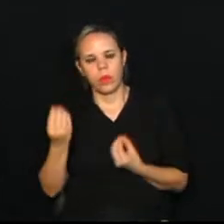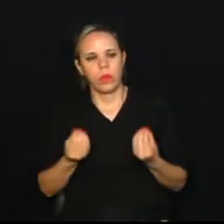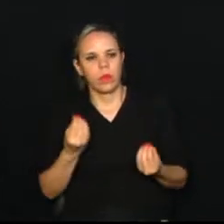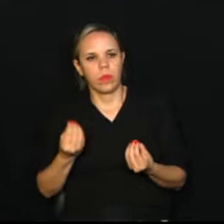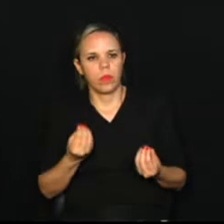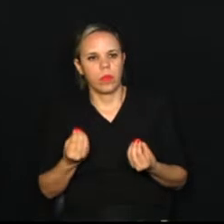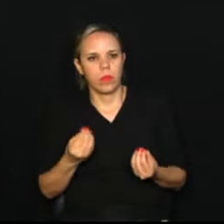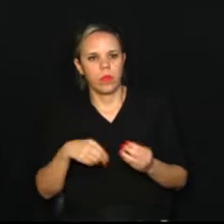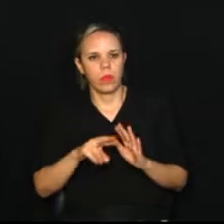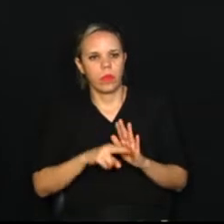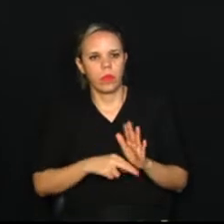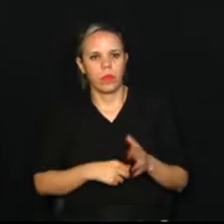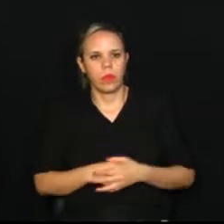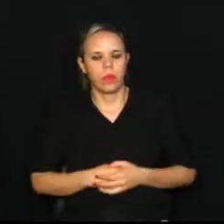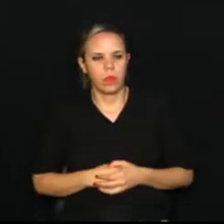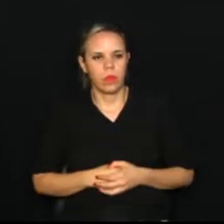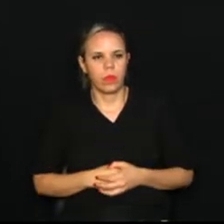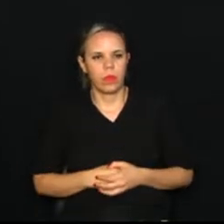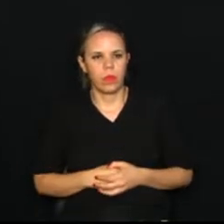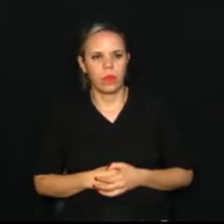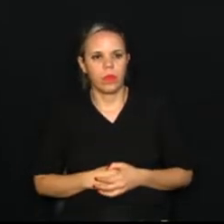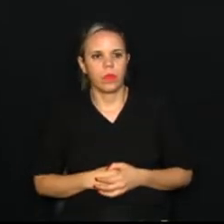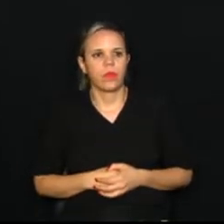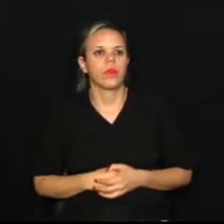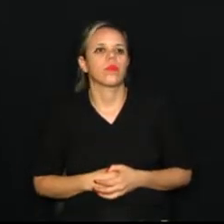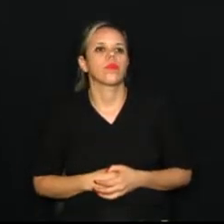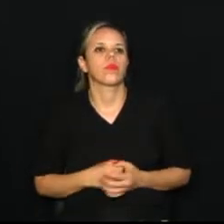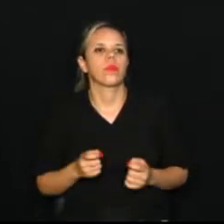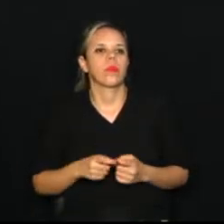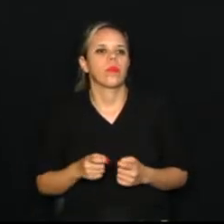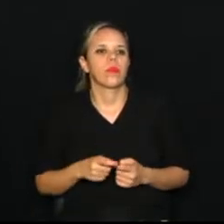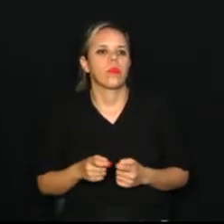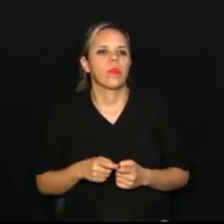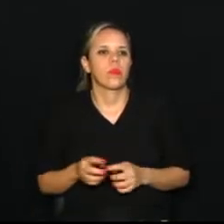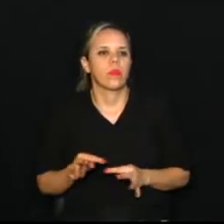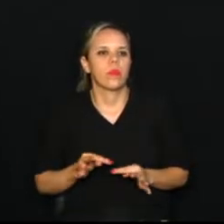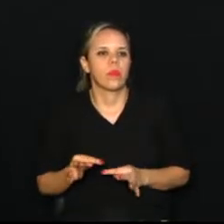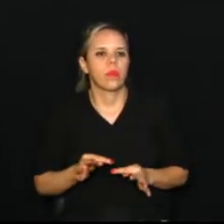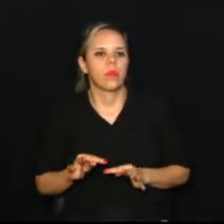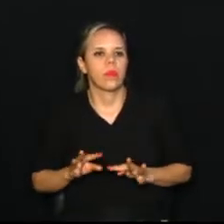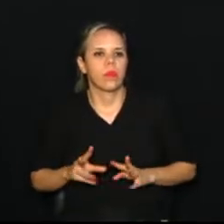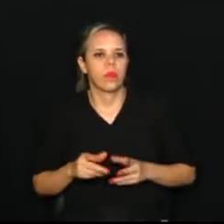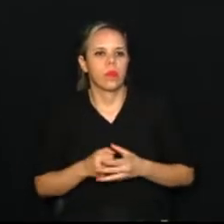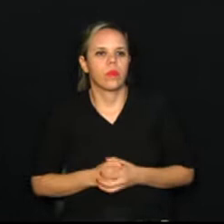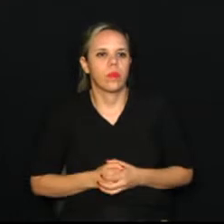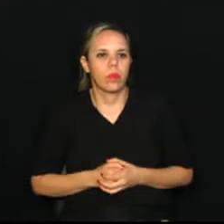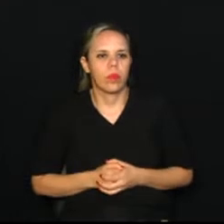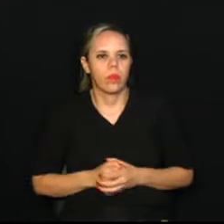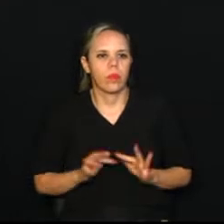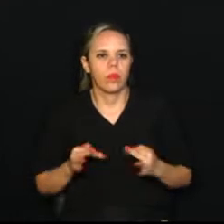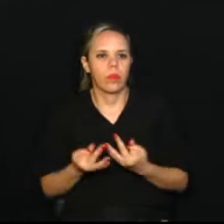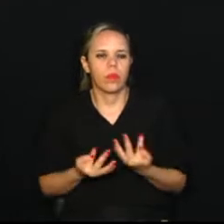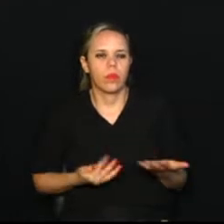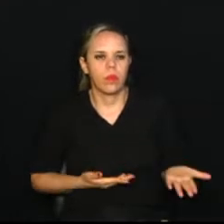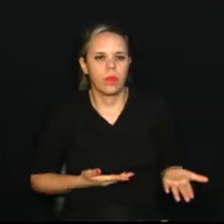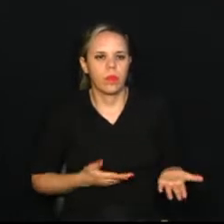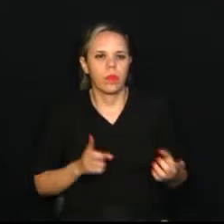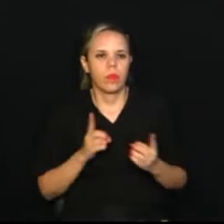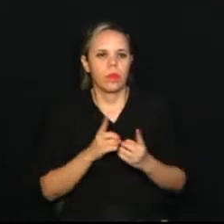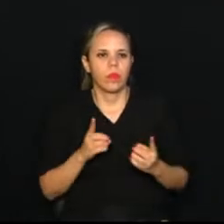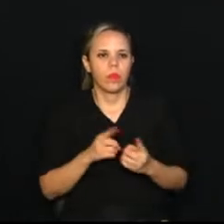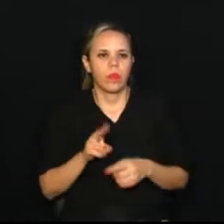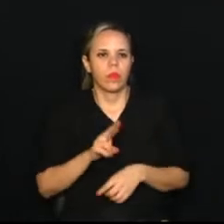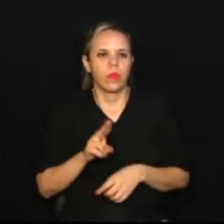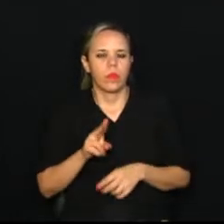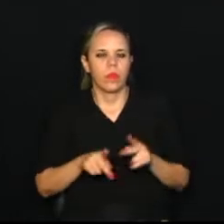são os procedimentos de medicina preventiva e tudo, médico de família e atendimento usual